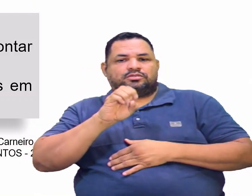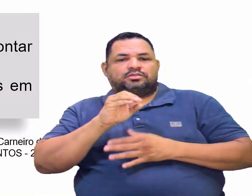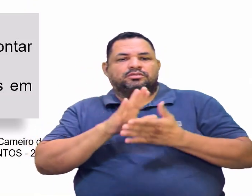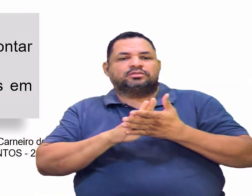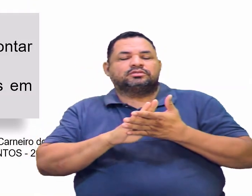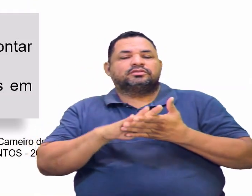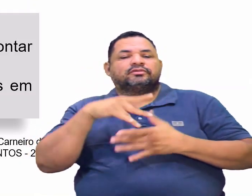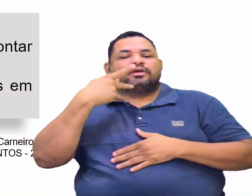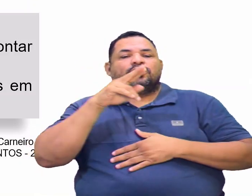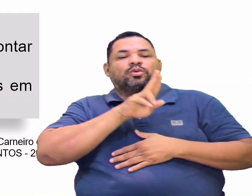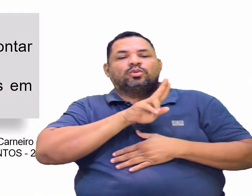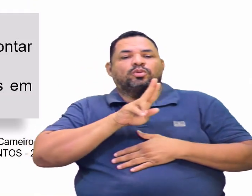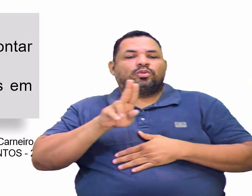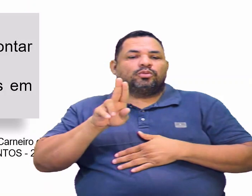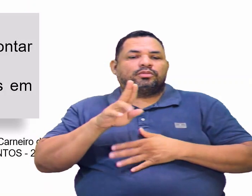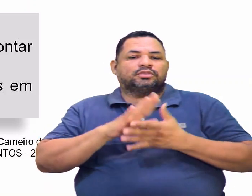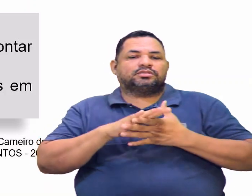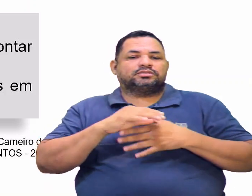em 1911.